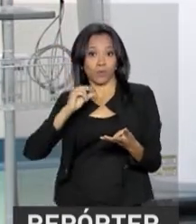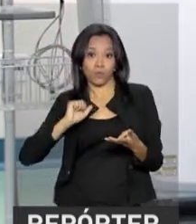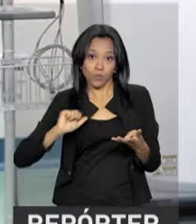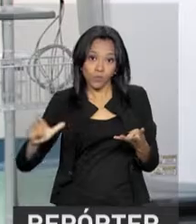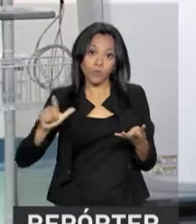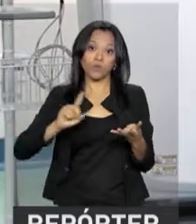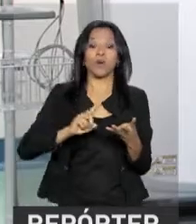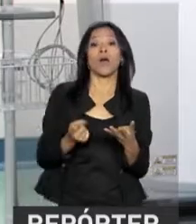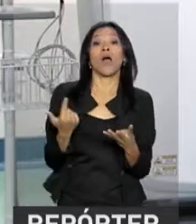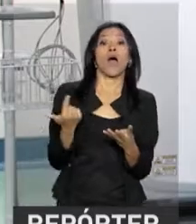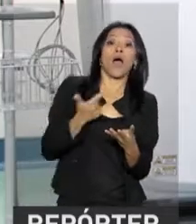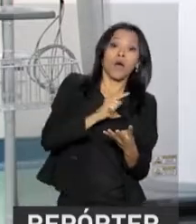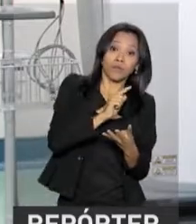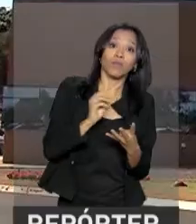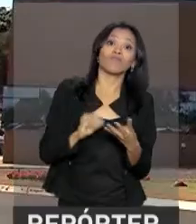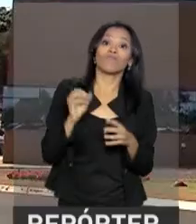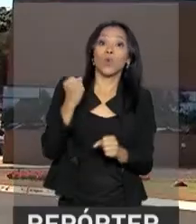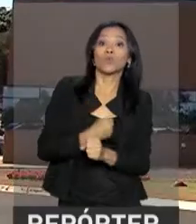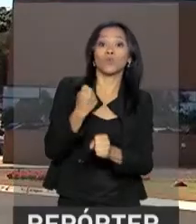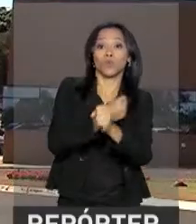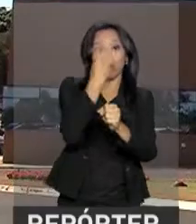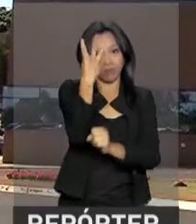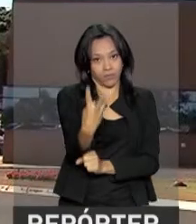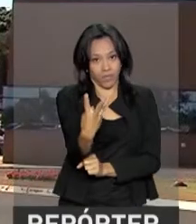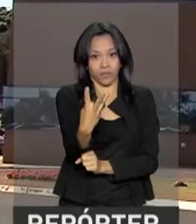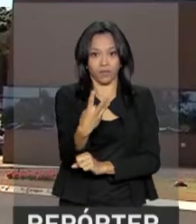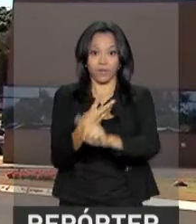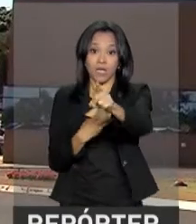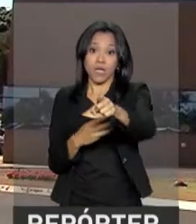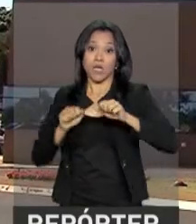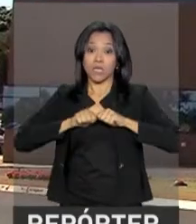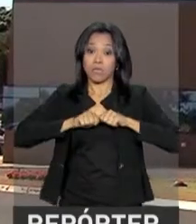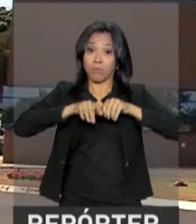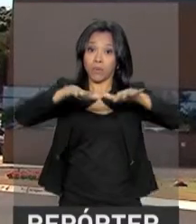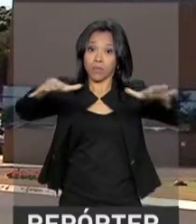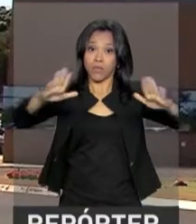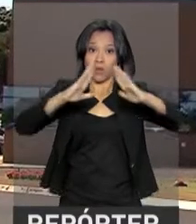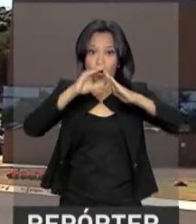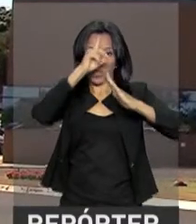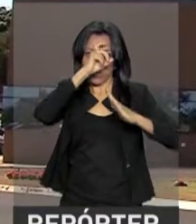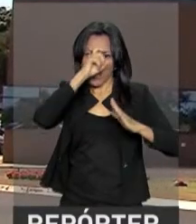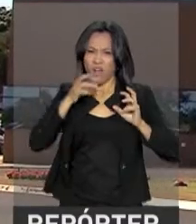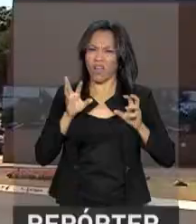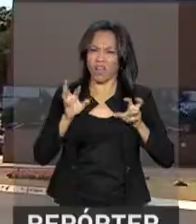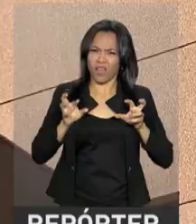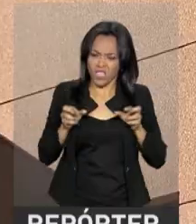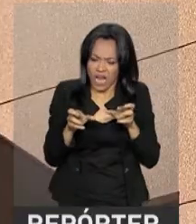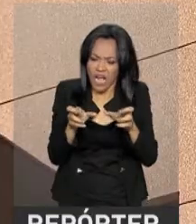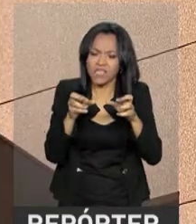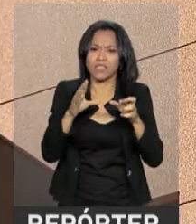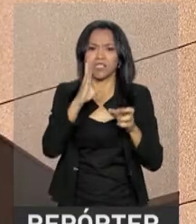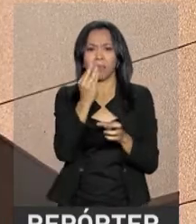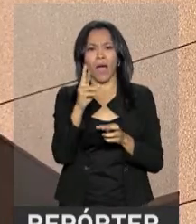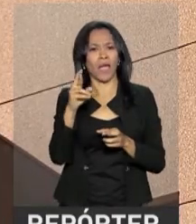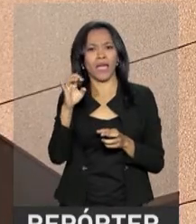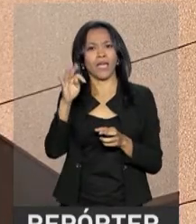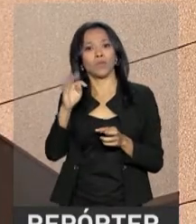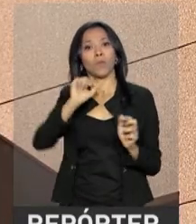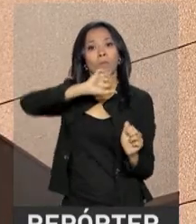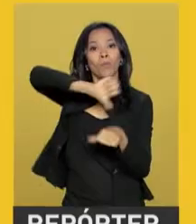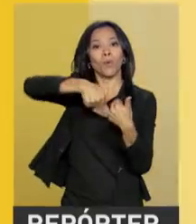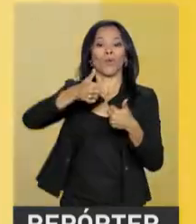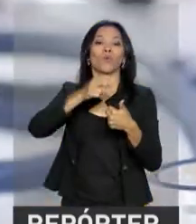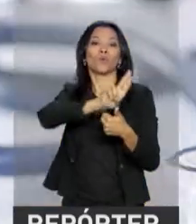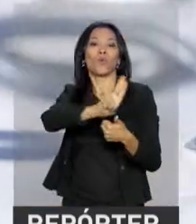outras três unidades em construção com expansão hospital deixou de se chamar hospital do câncer de barretos e virou o hospital de